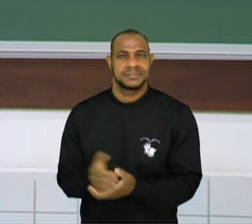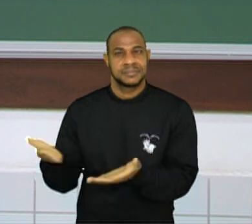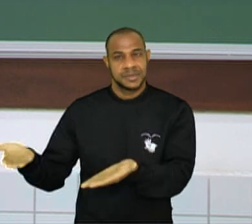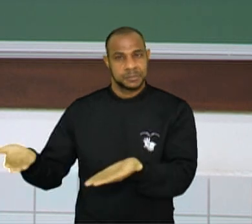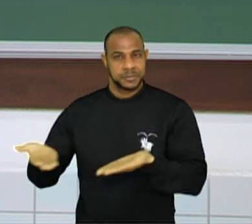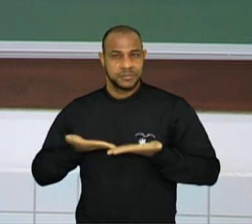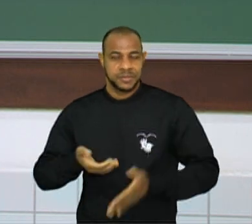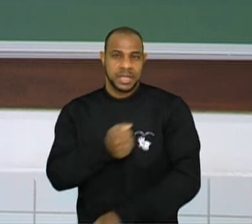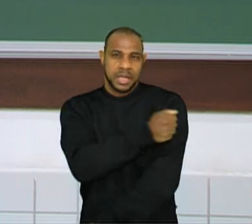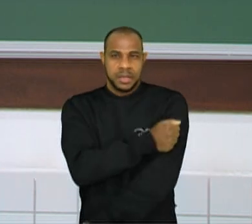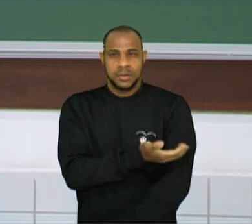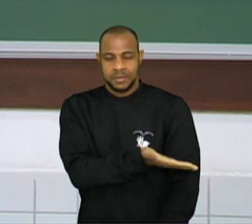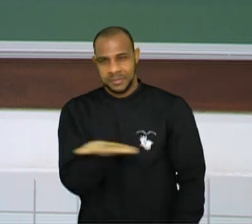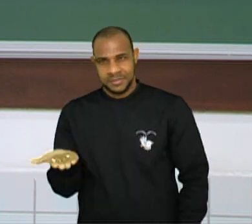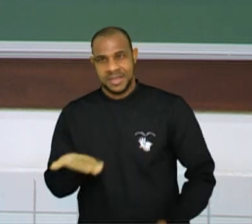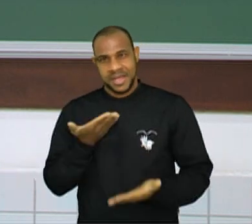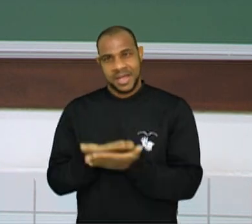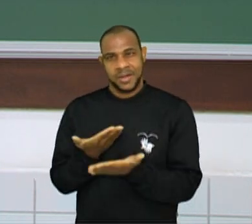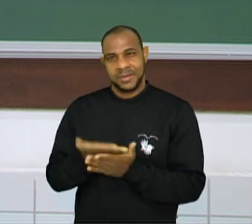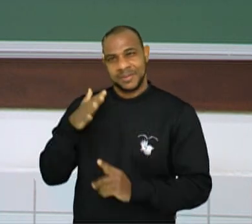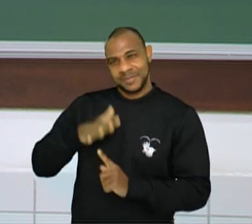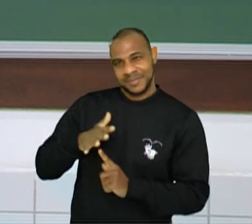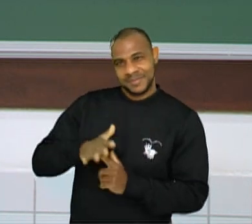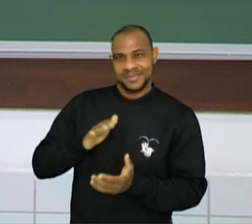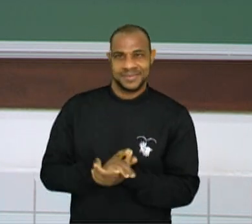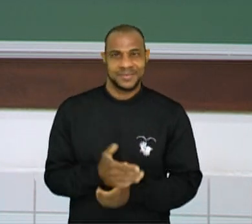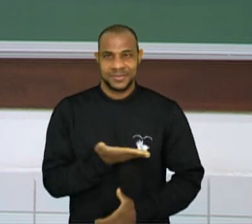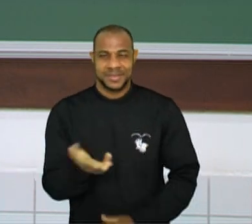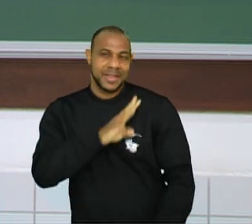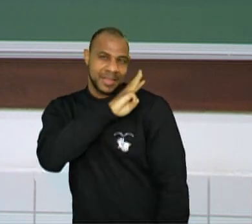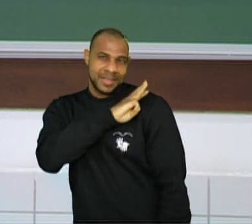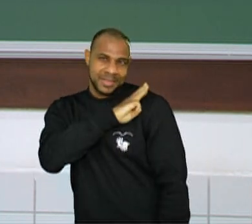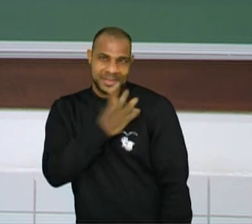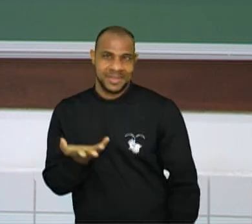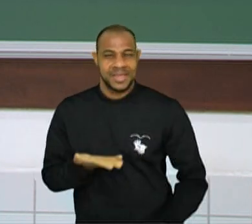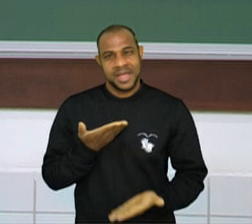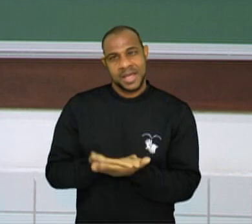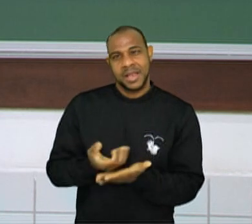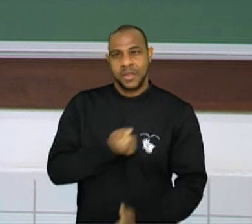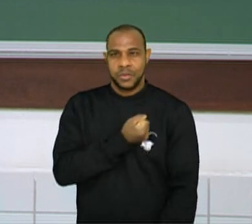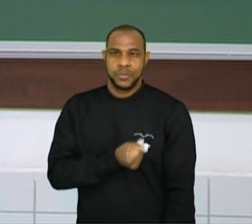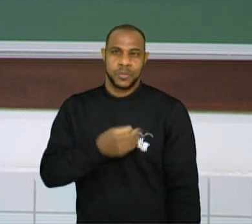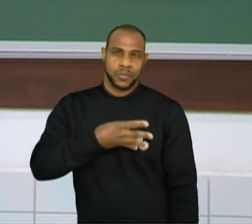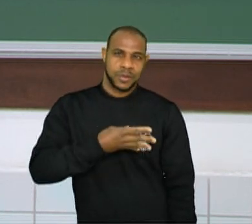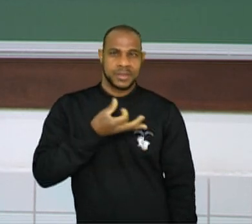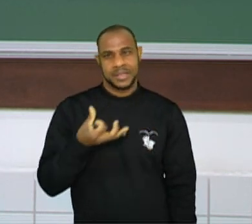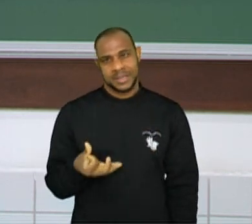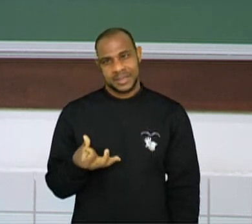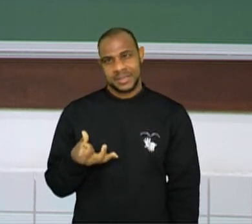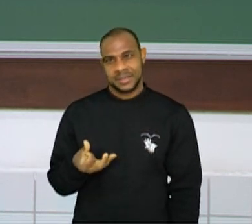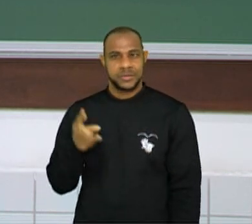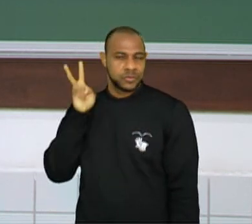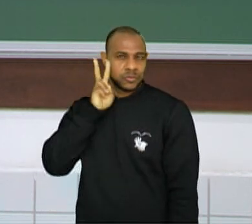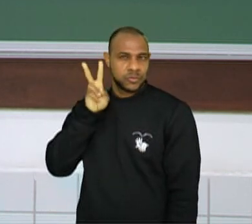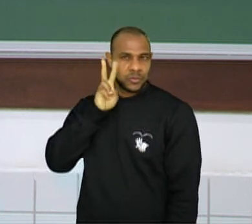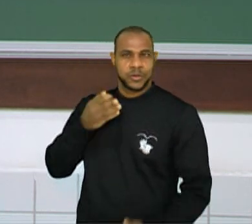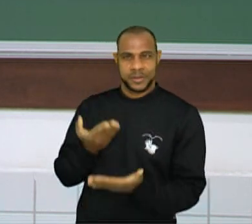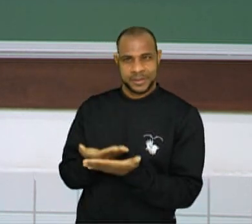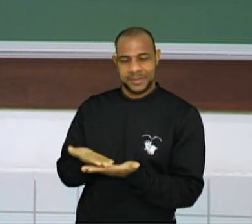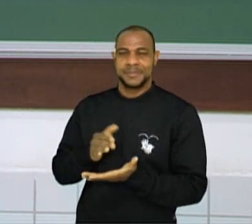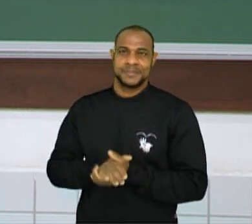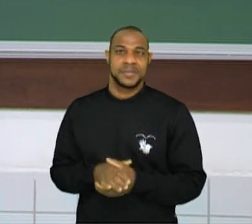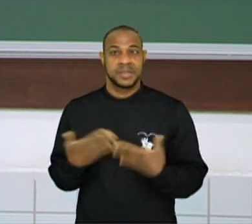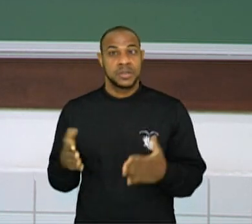Bem-vindos, alunos, ao Aula Paraná. Você que é do terceiro ano, esta é a aula número 46 de História. Não